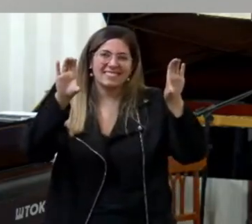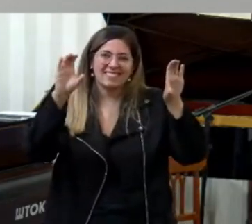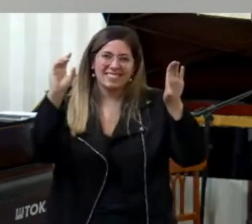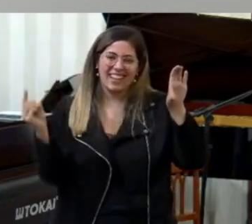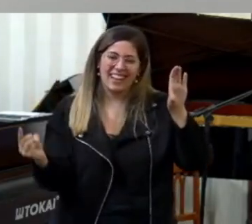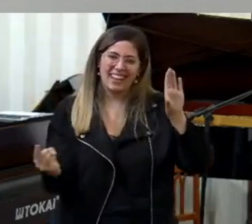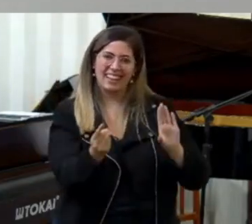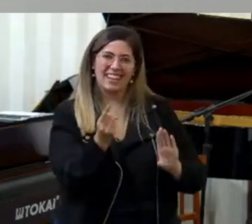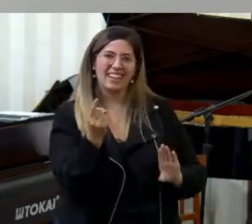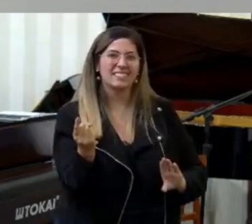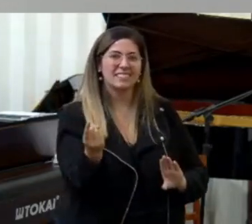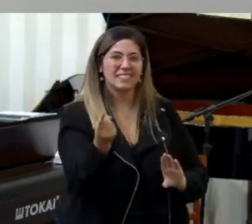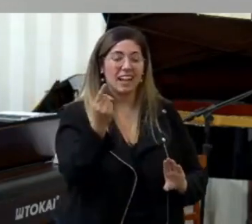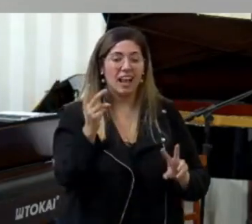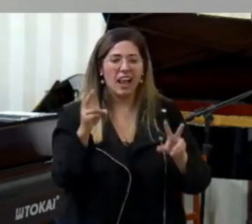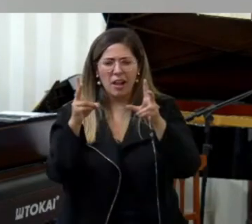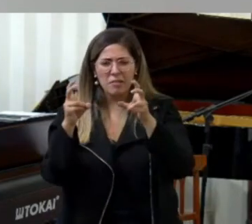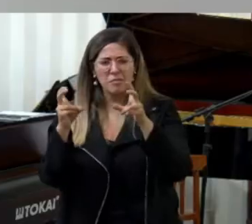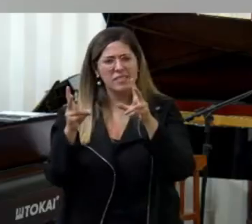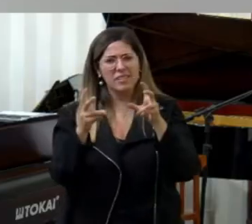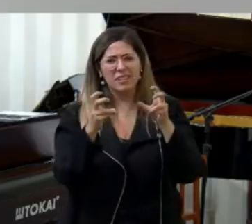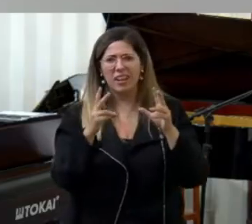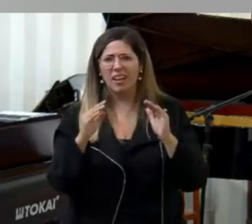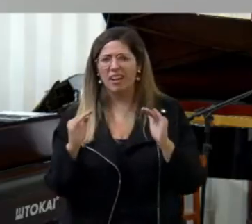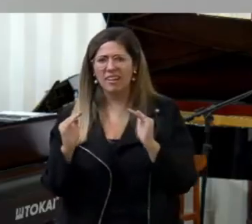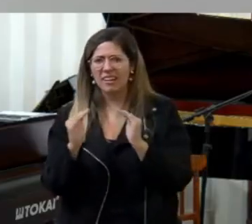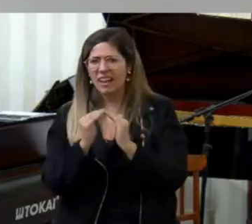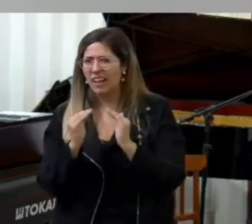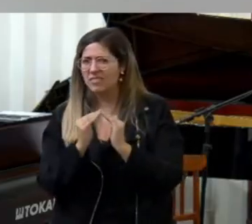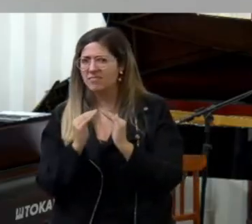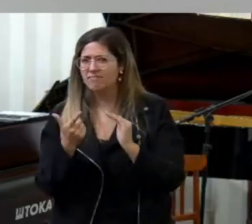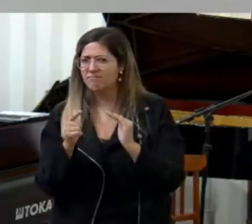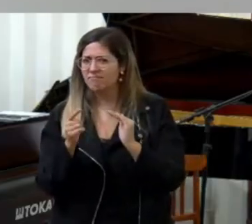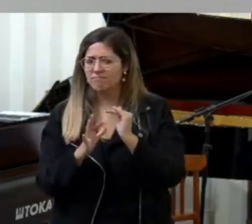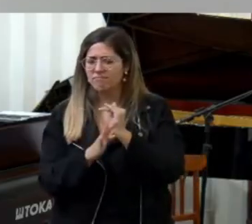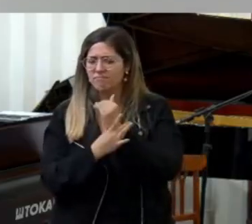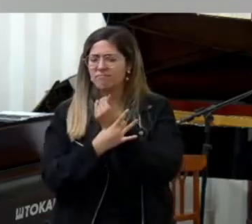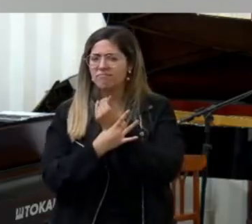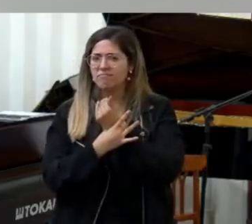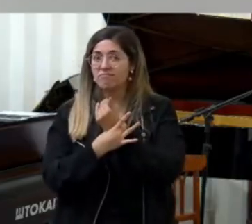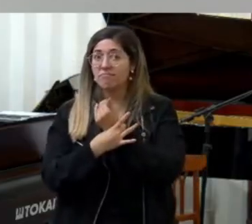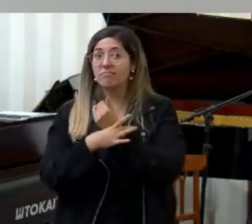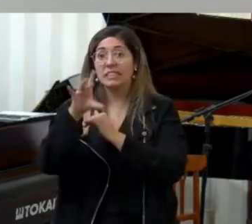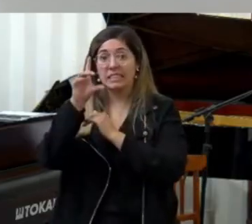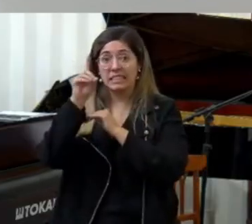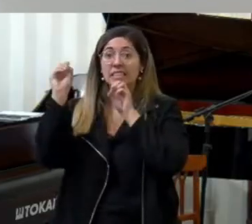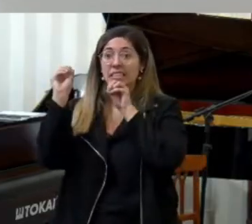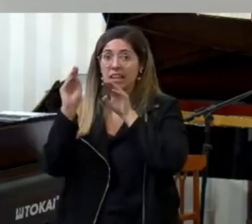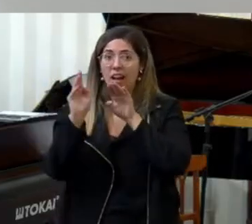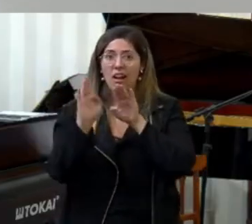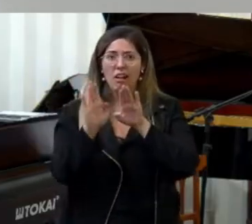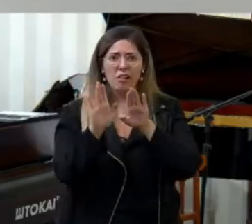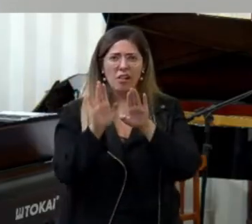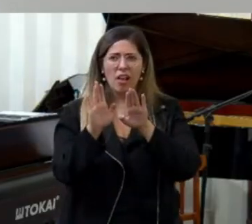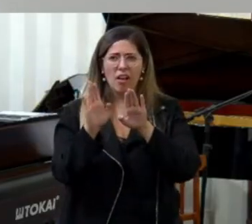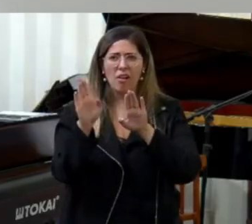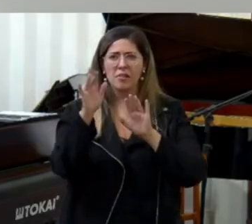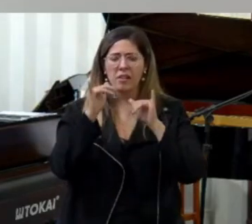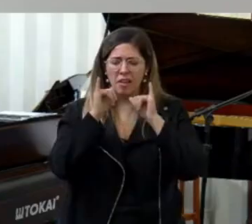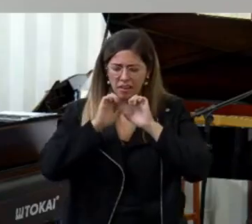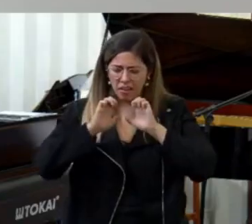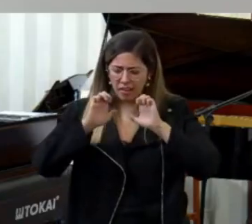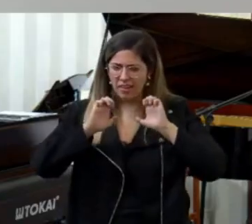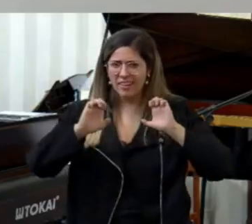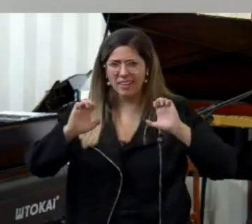vocês perceberem dentro de casa que seus pais não têm esta segurança, que Deus os abençoe, para que vocês sejam úteis dentro